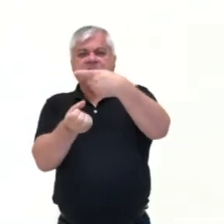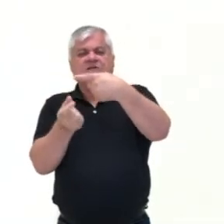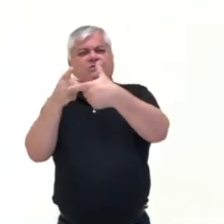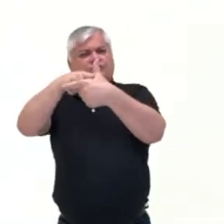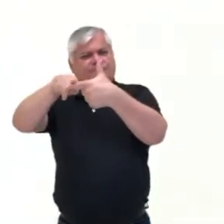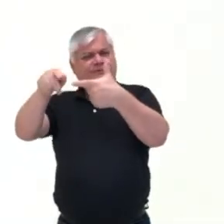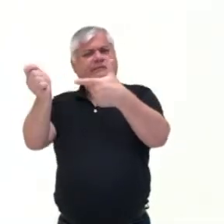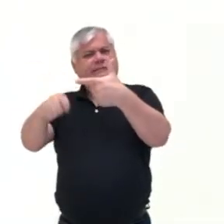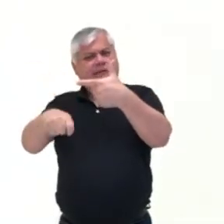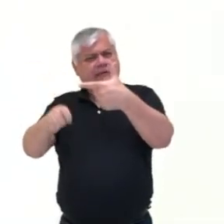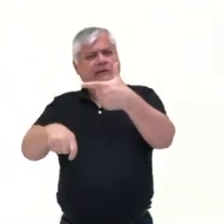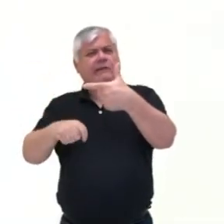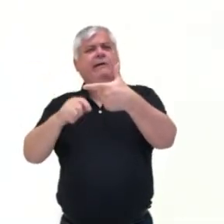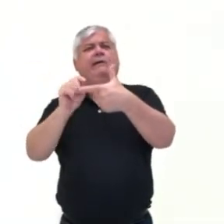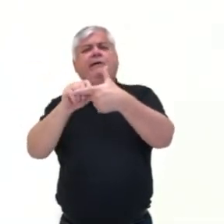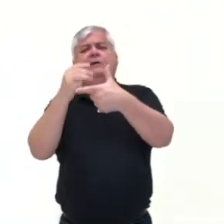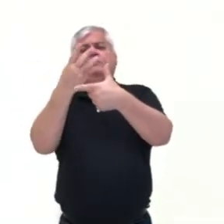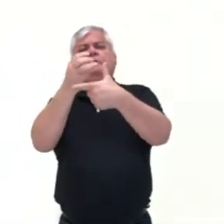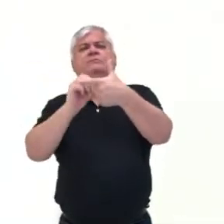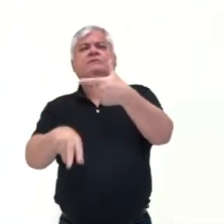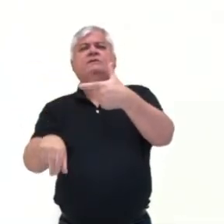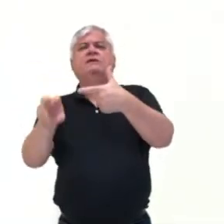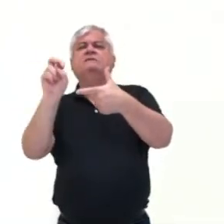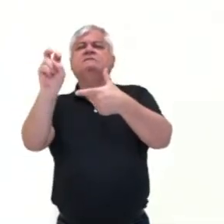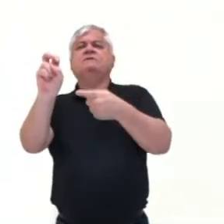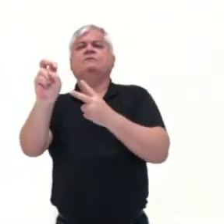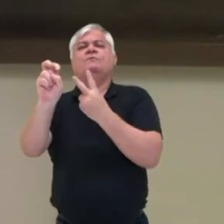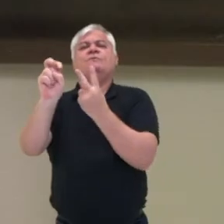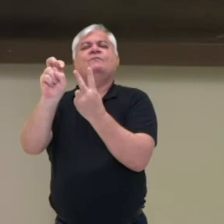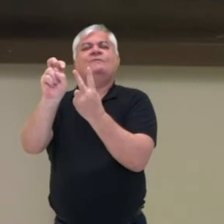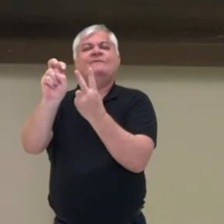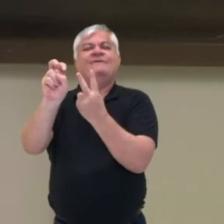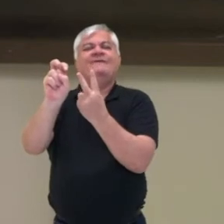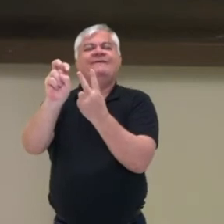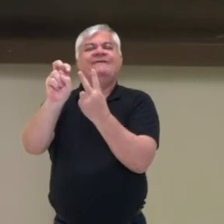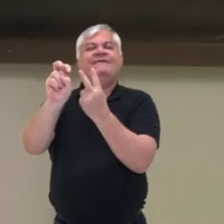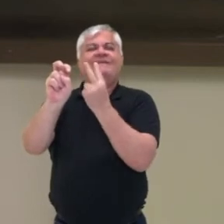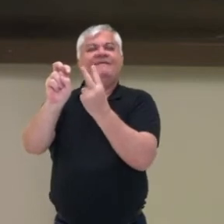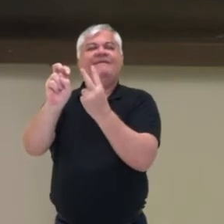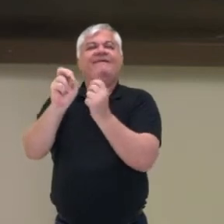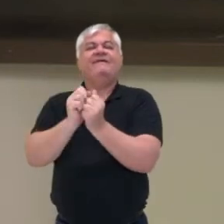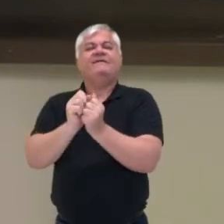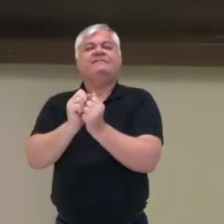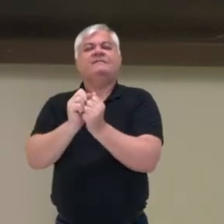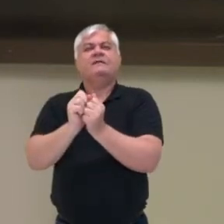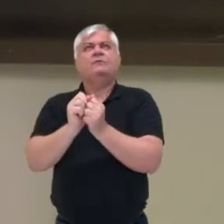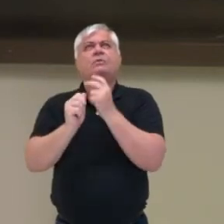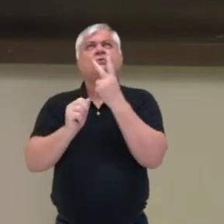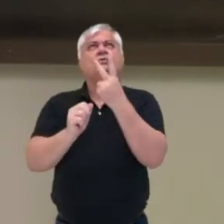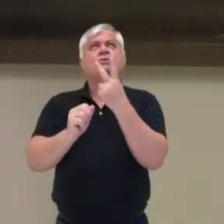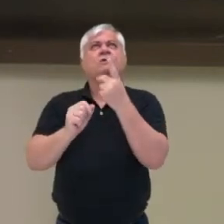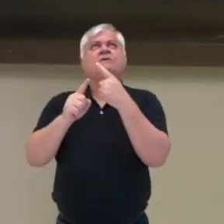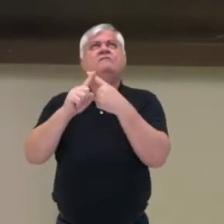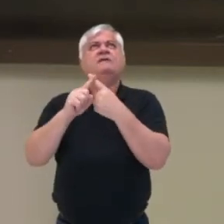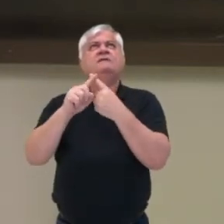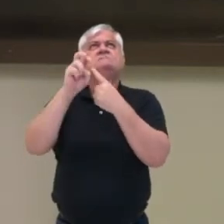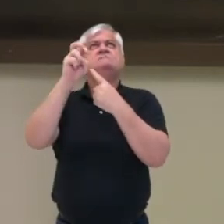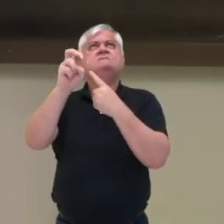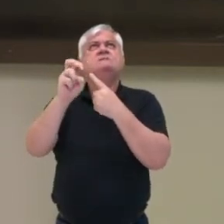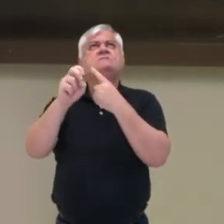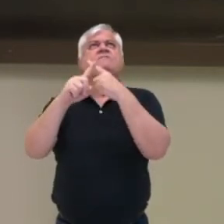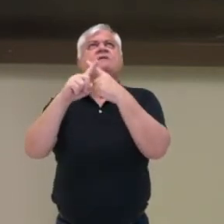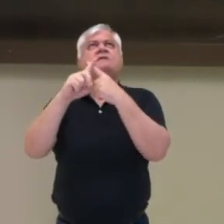professora? Sim, podemos. 30 por 6 é 5. 2 elevado na 5. A minha base 2 está